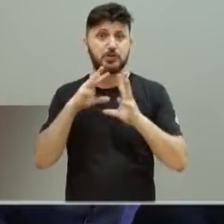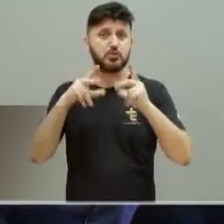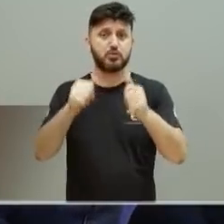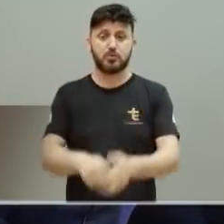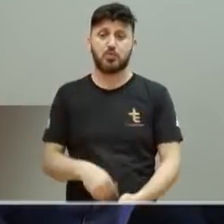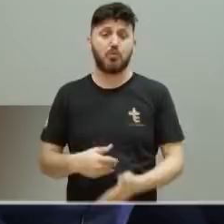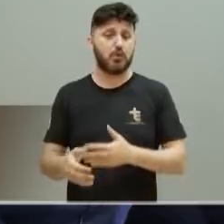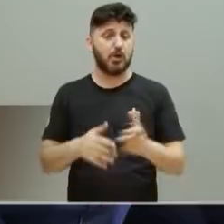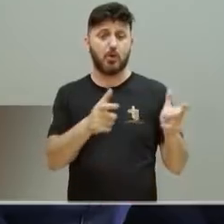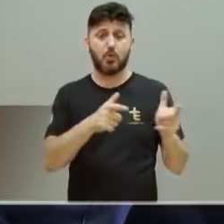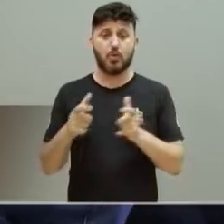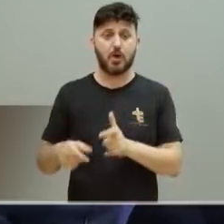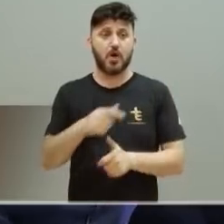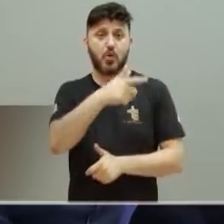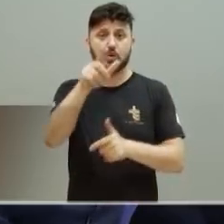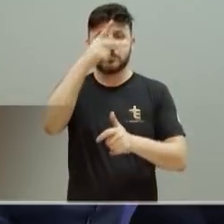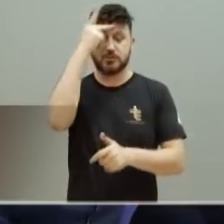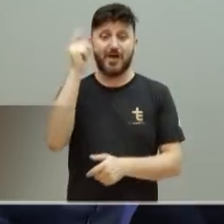aonde ninguém está chegando.